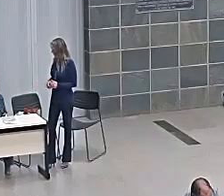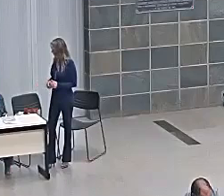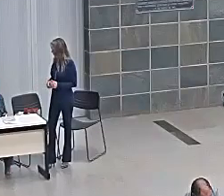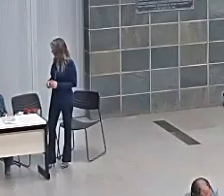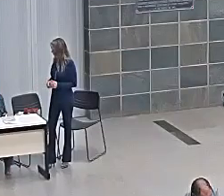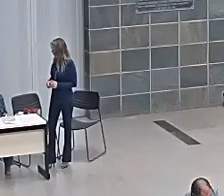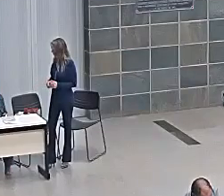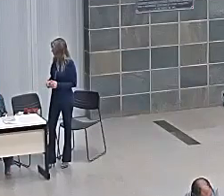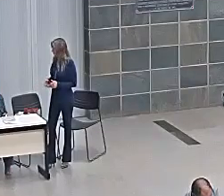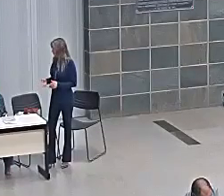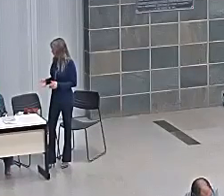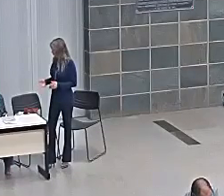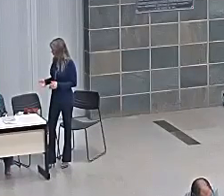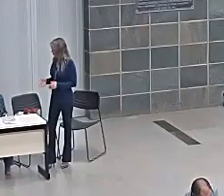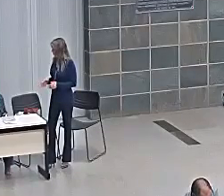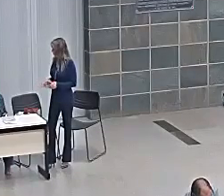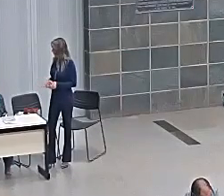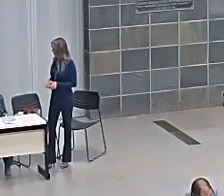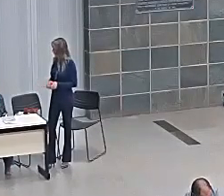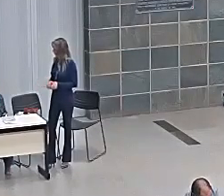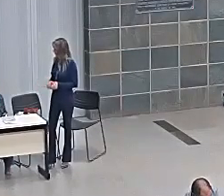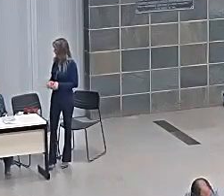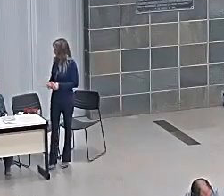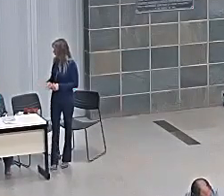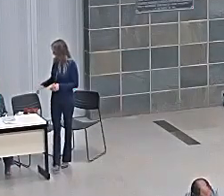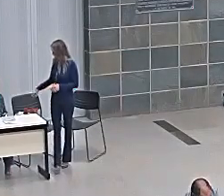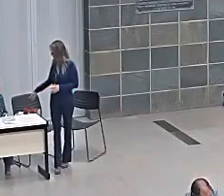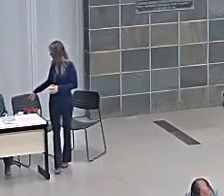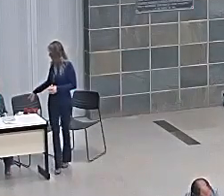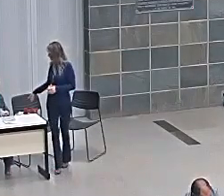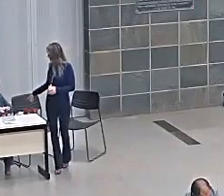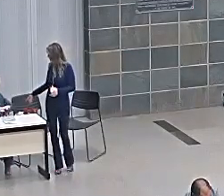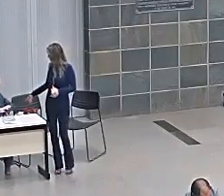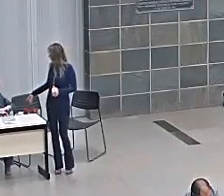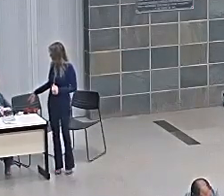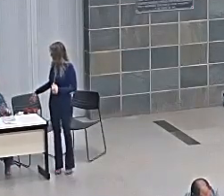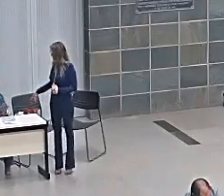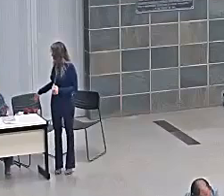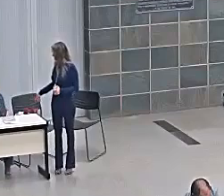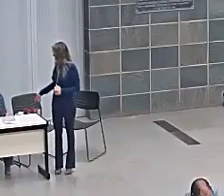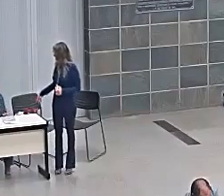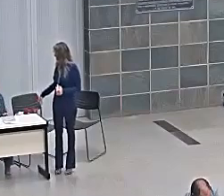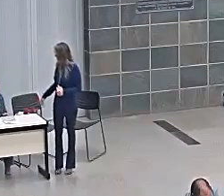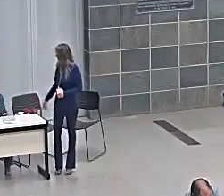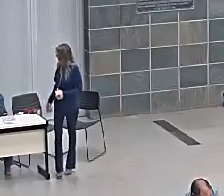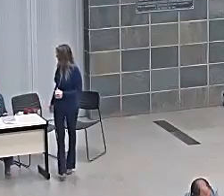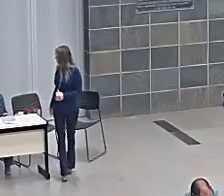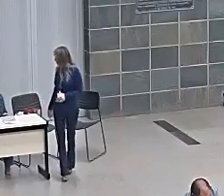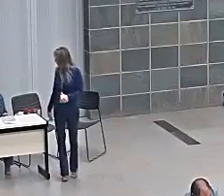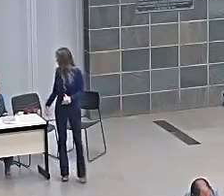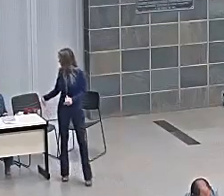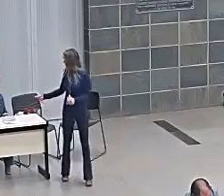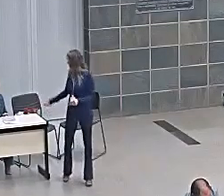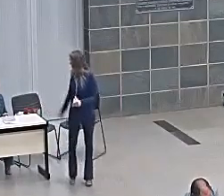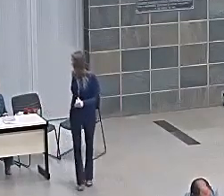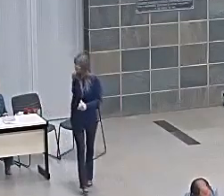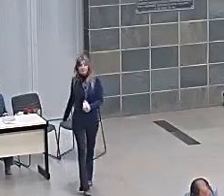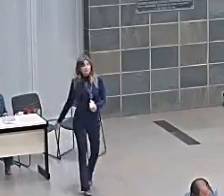banco os bancos né porque tudo que é feito e colocado na planilha é